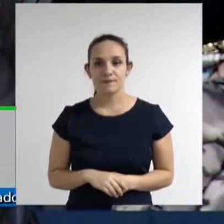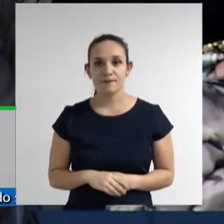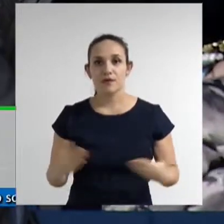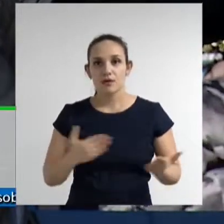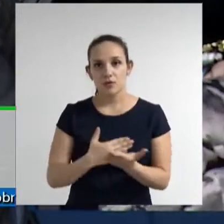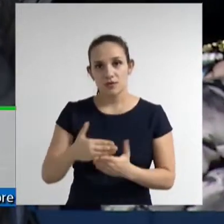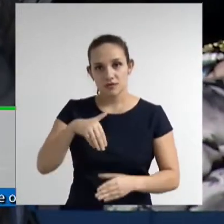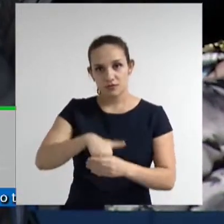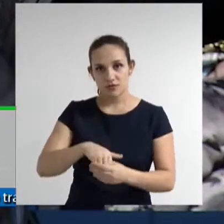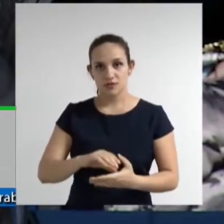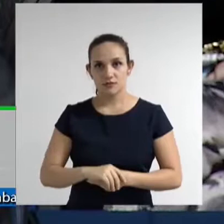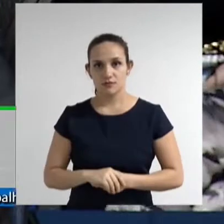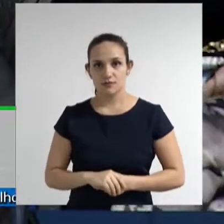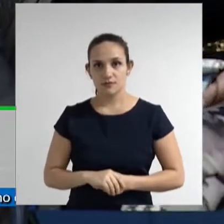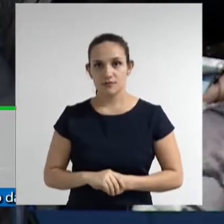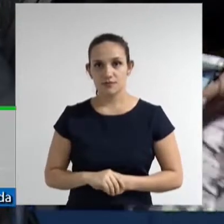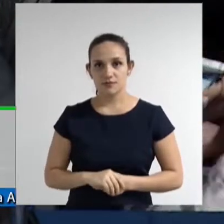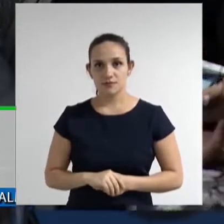Em votação.